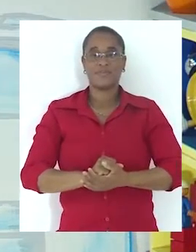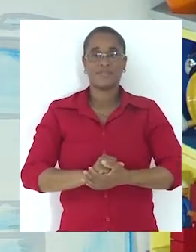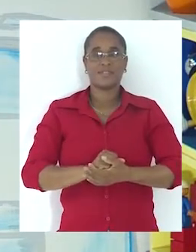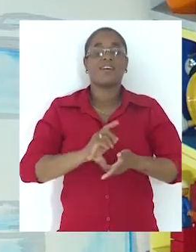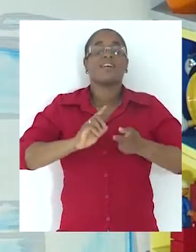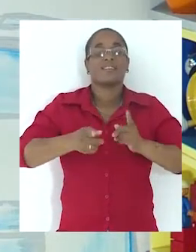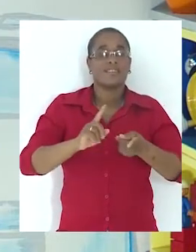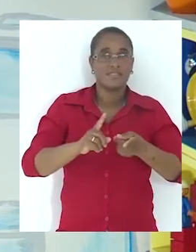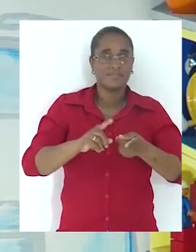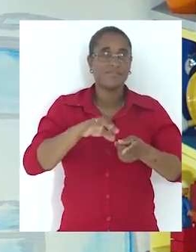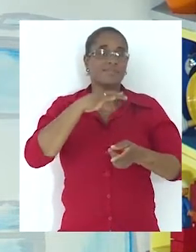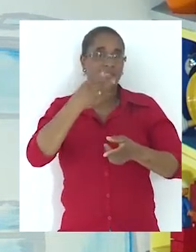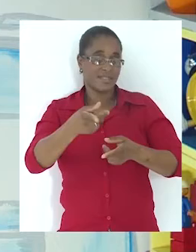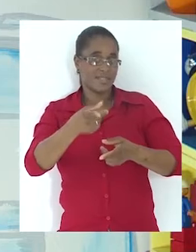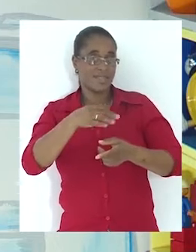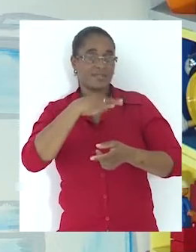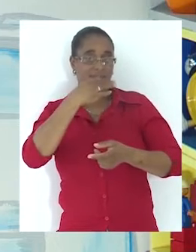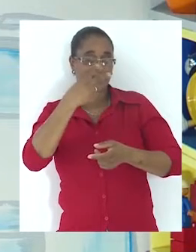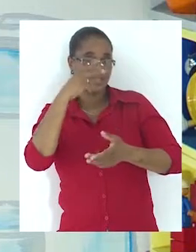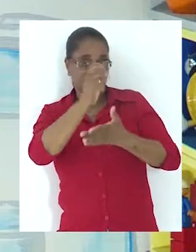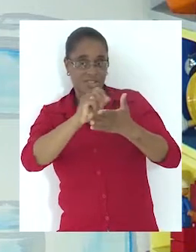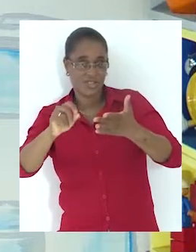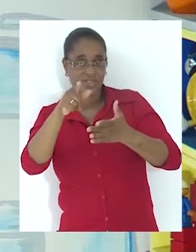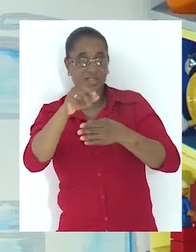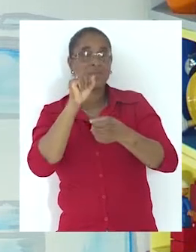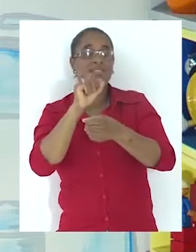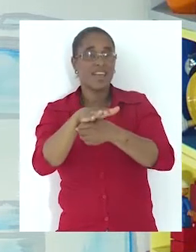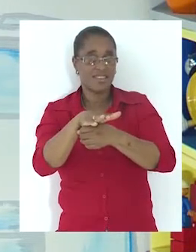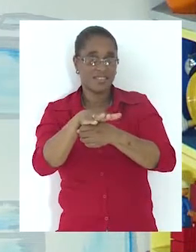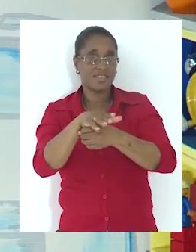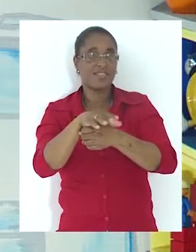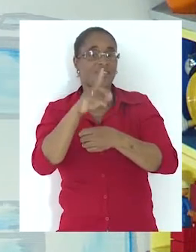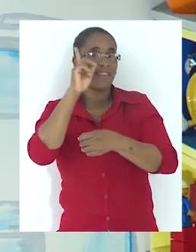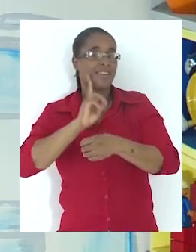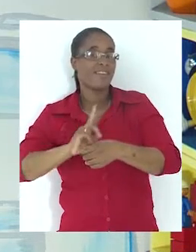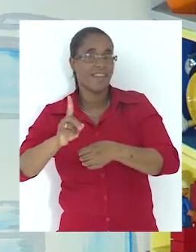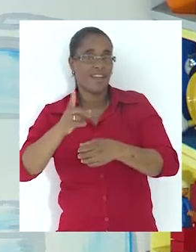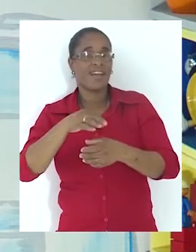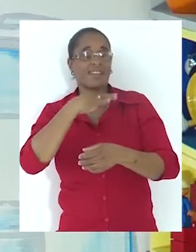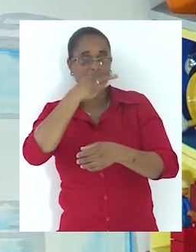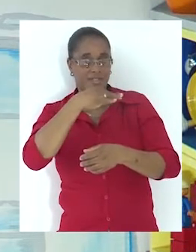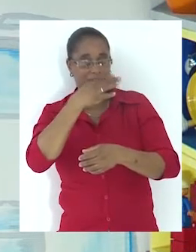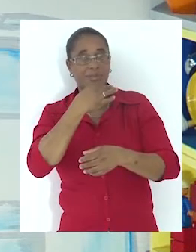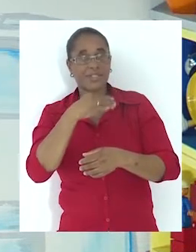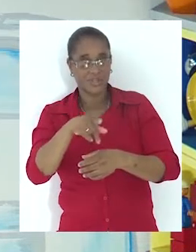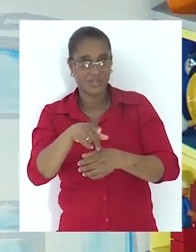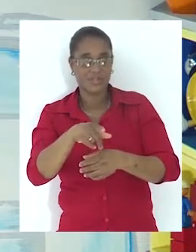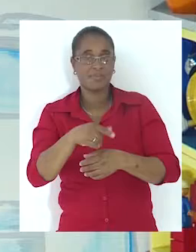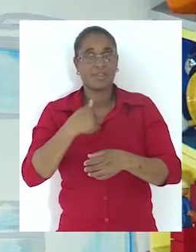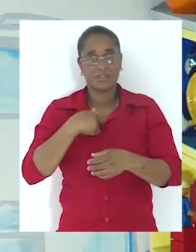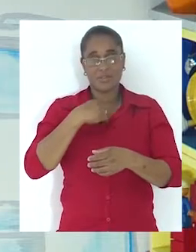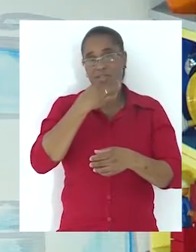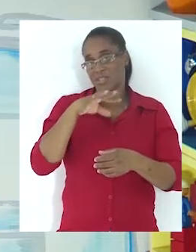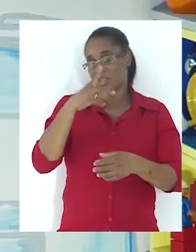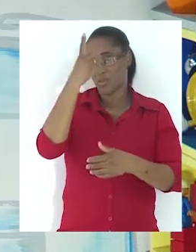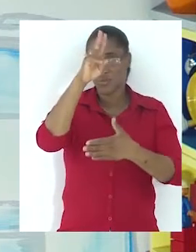que ilustra essa mensagem, essas mensagens que ela deixou. Portanto, vou deixar um